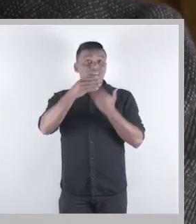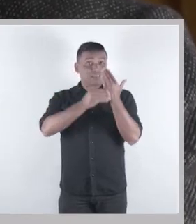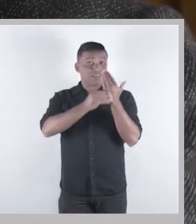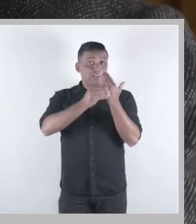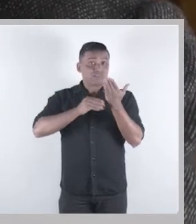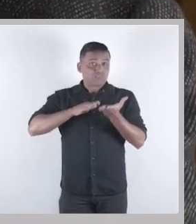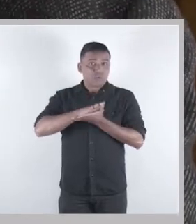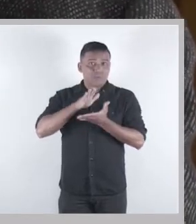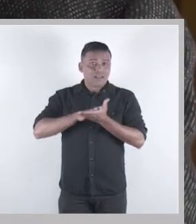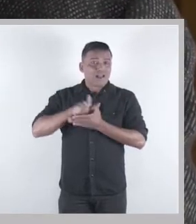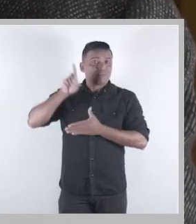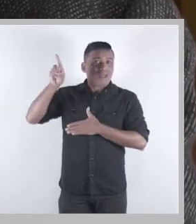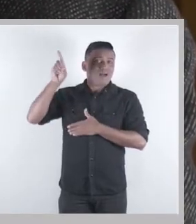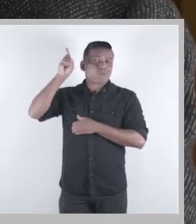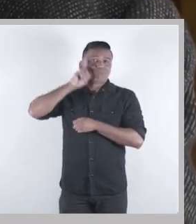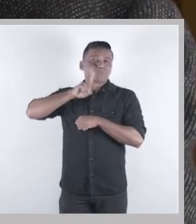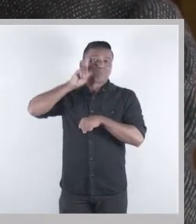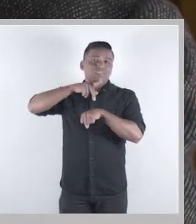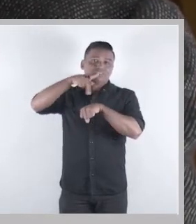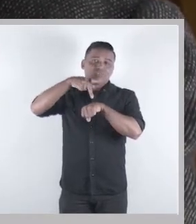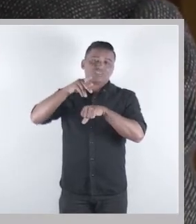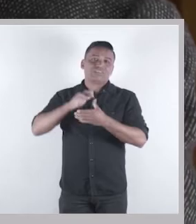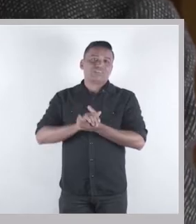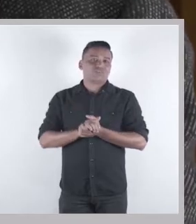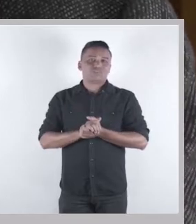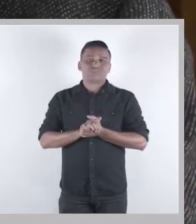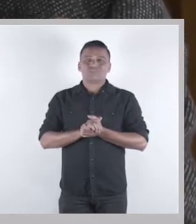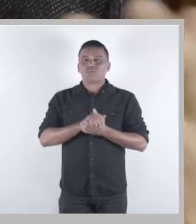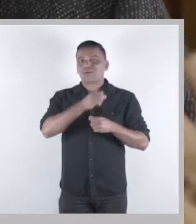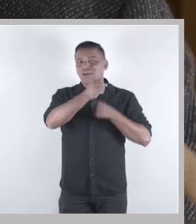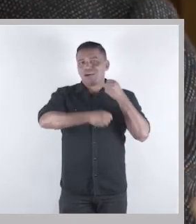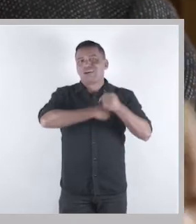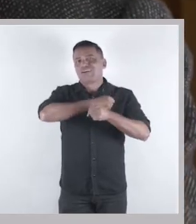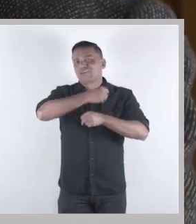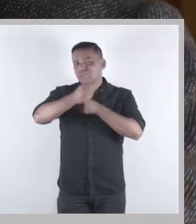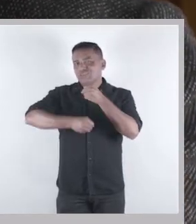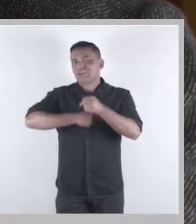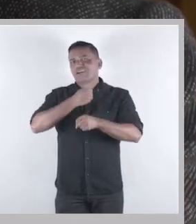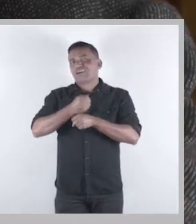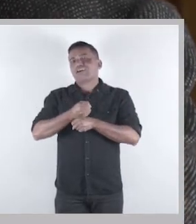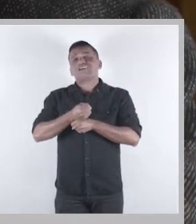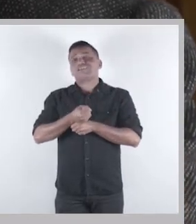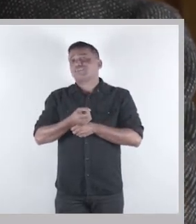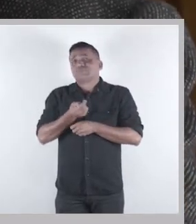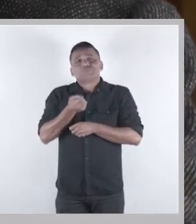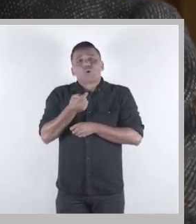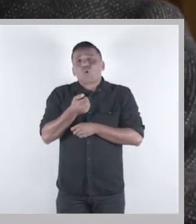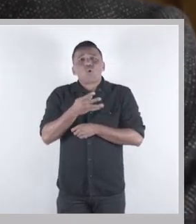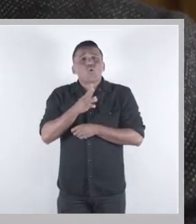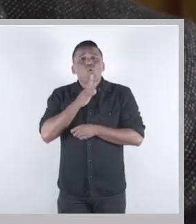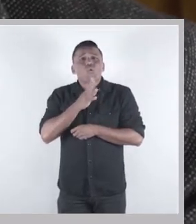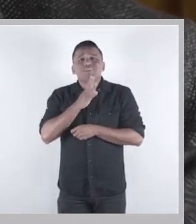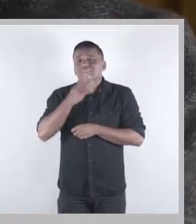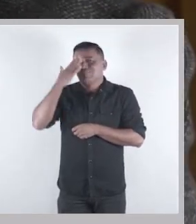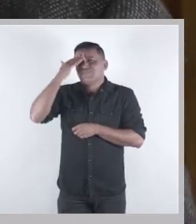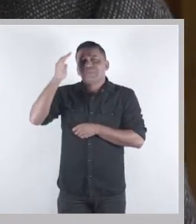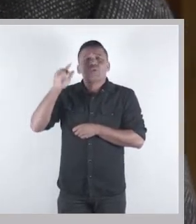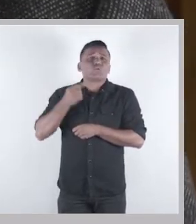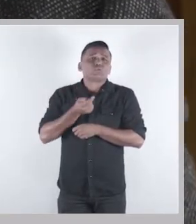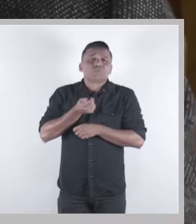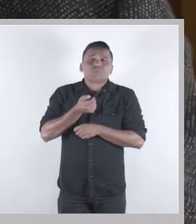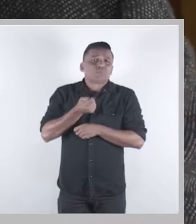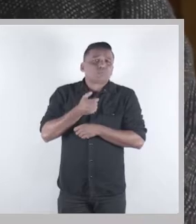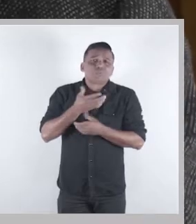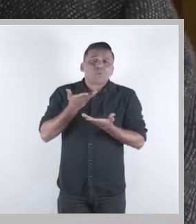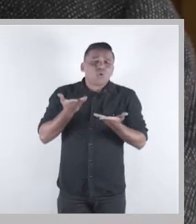correta muito conhecido muito pouco não é muito pouco é isso que eu digo assim eu não sei como que é a relação dele em outras línguas